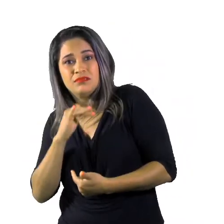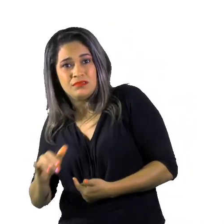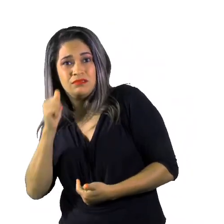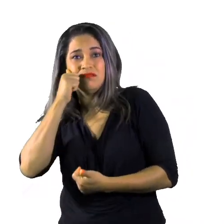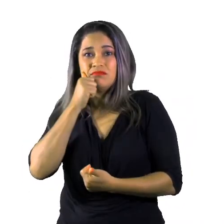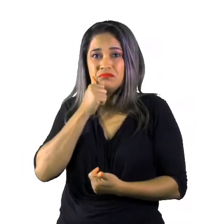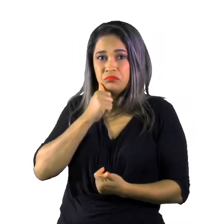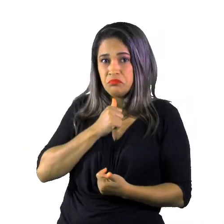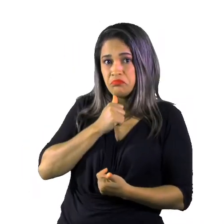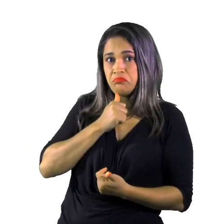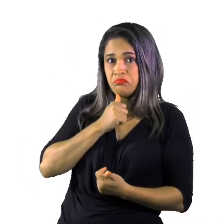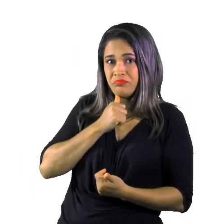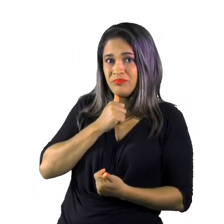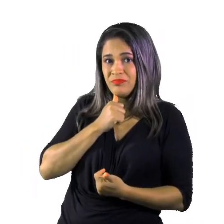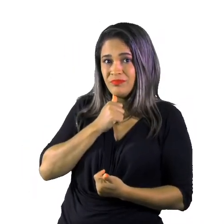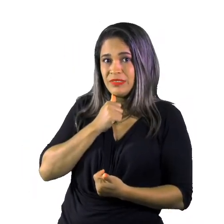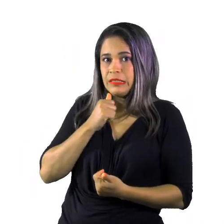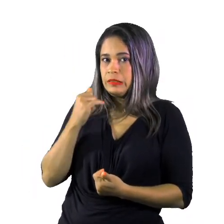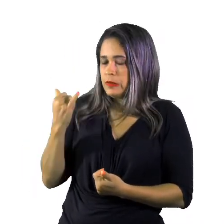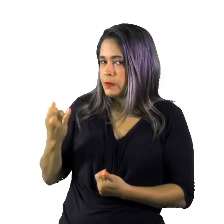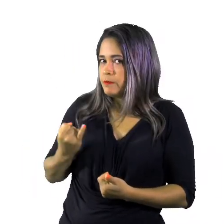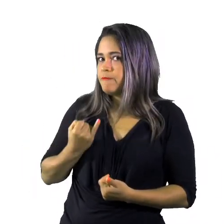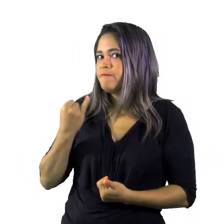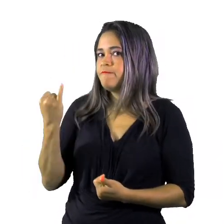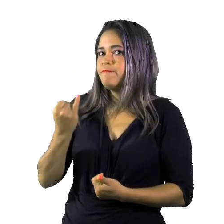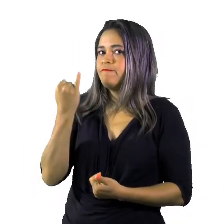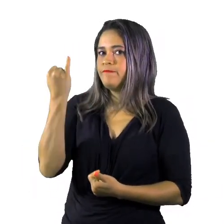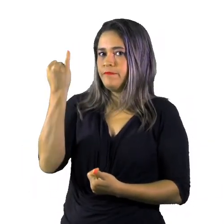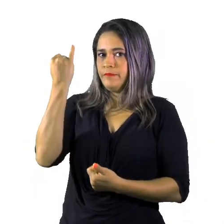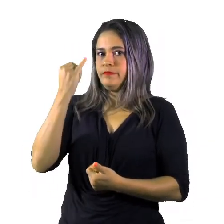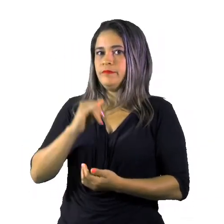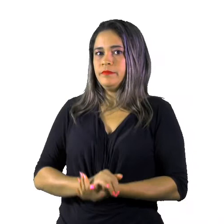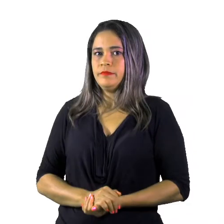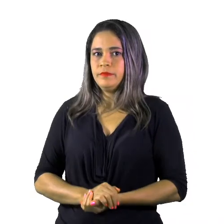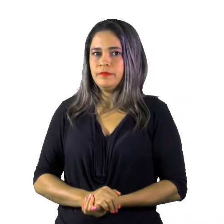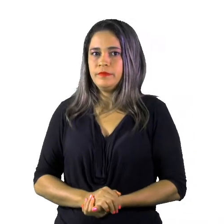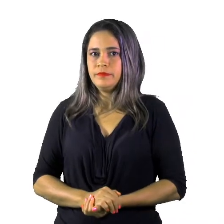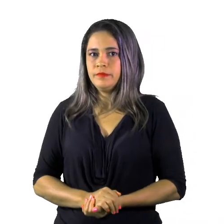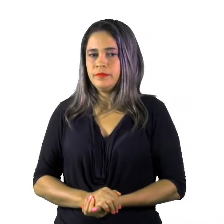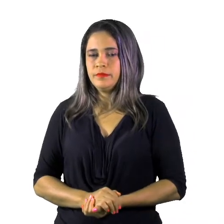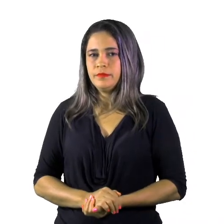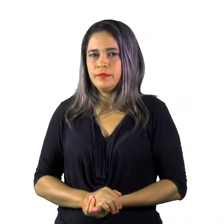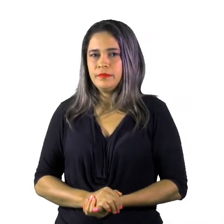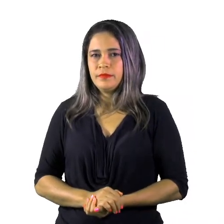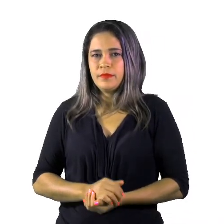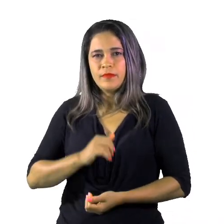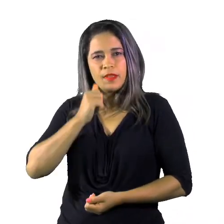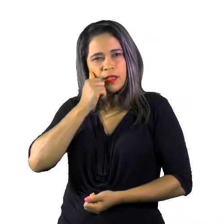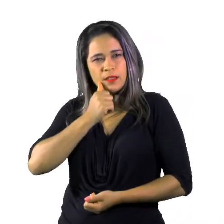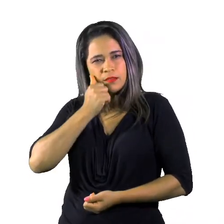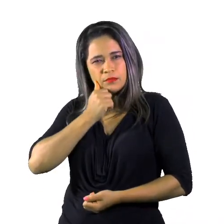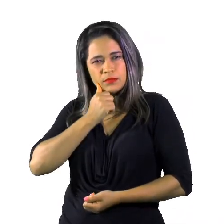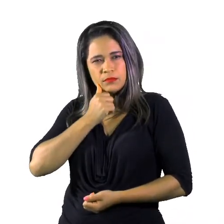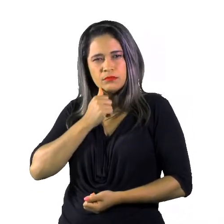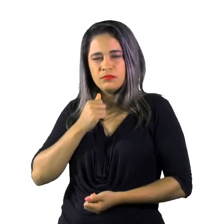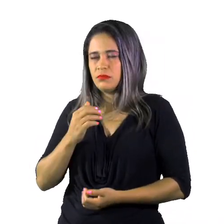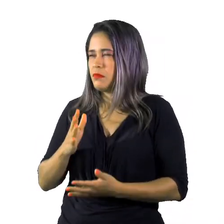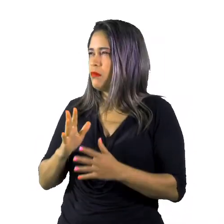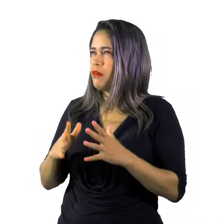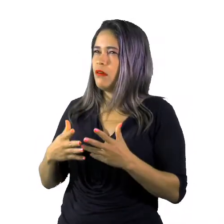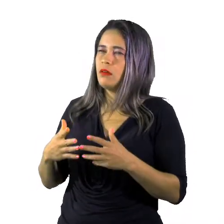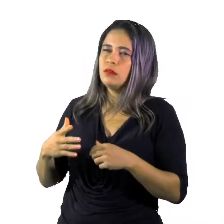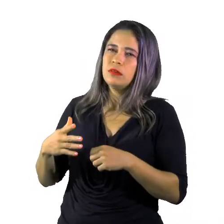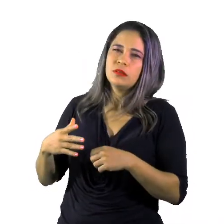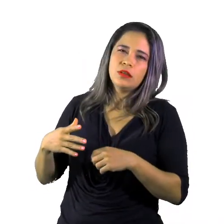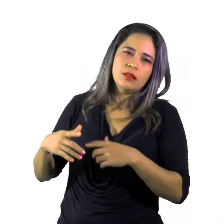mulher passou a ser de grande importância, tá? E as mulheres também passaram a ser exploradas